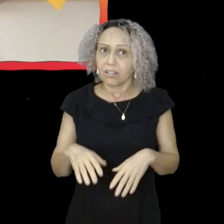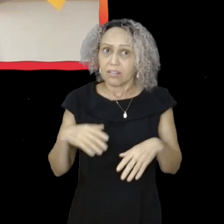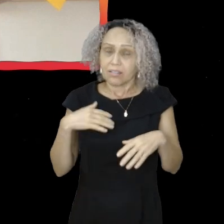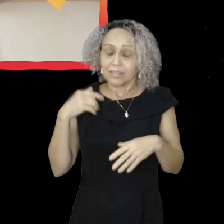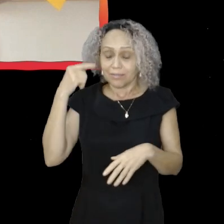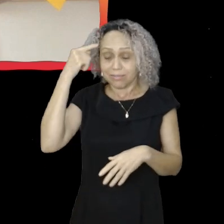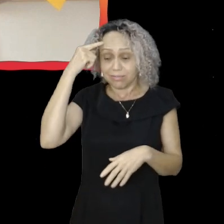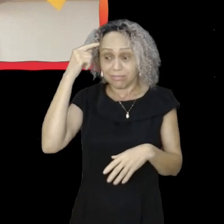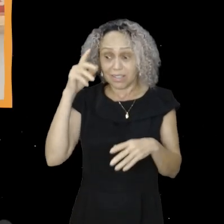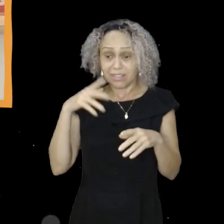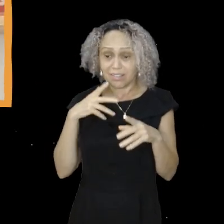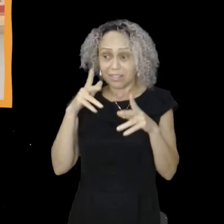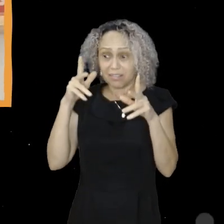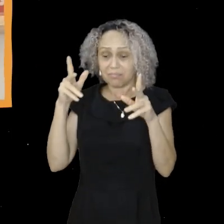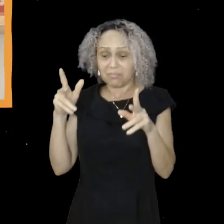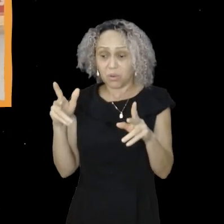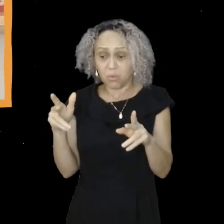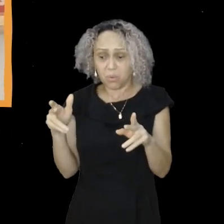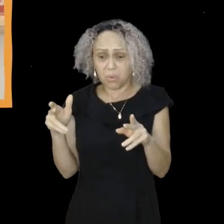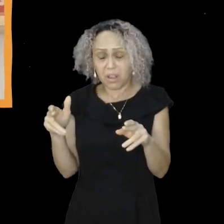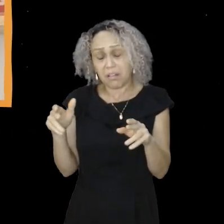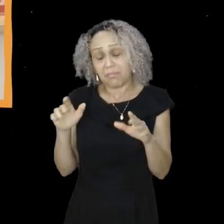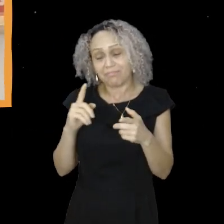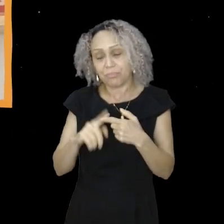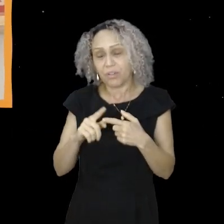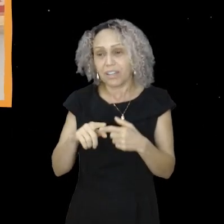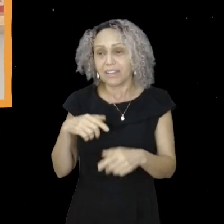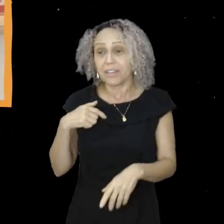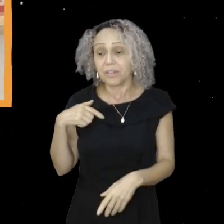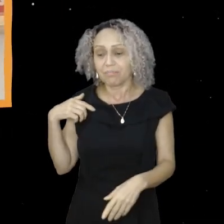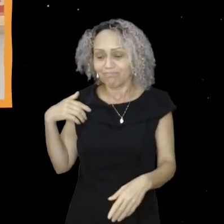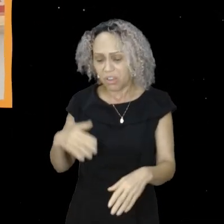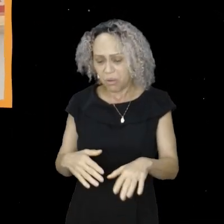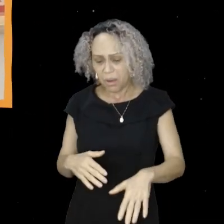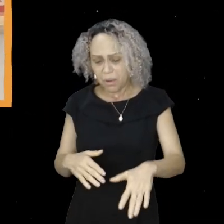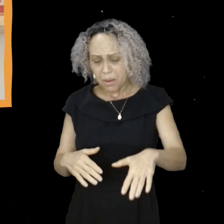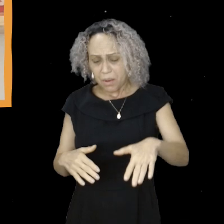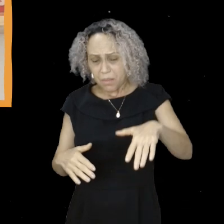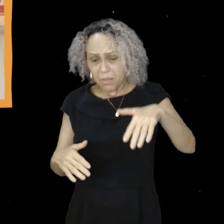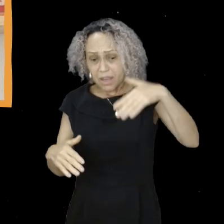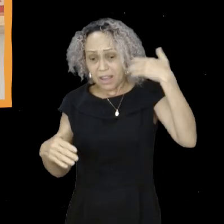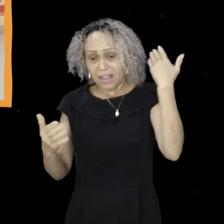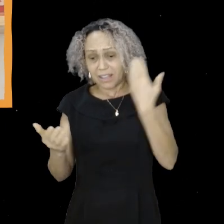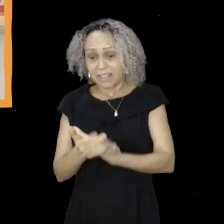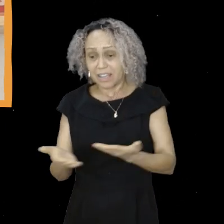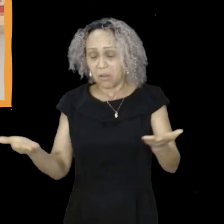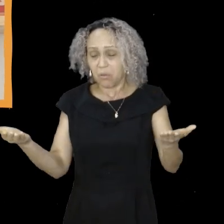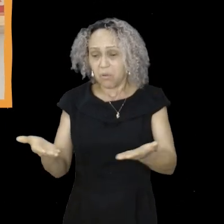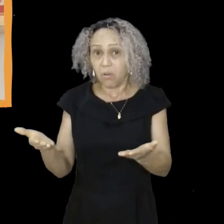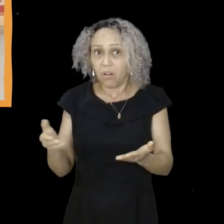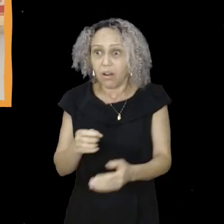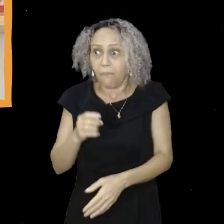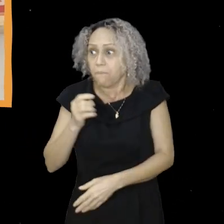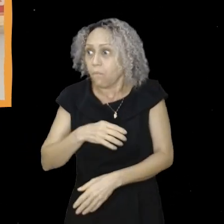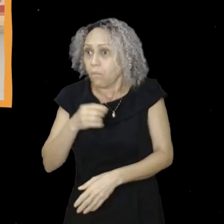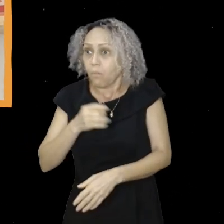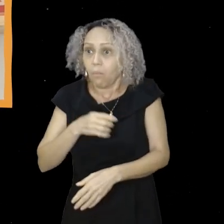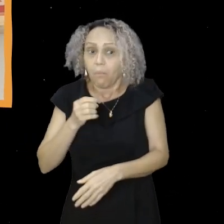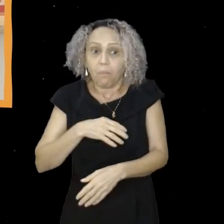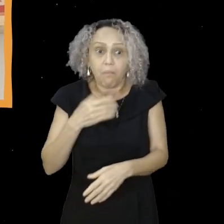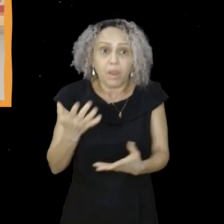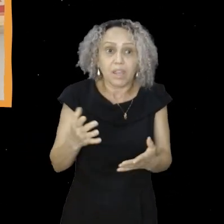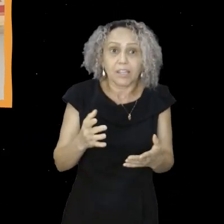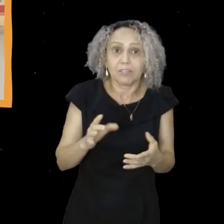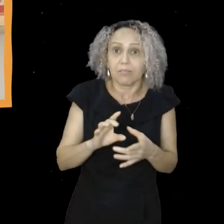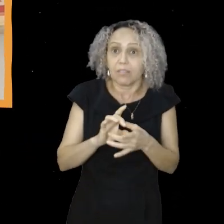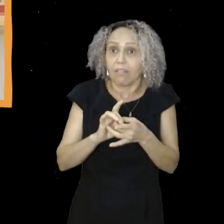são dois sentimentos muito presentes. Assim, essa revolta interior, que às vezes é demais,